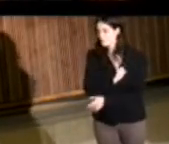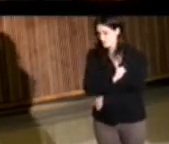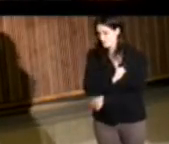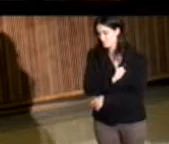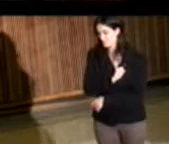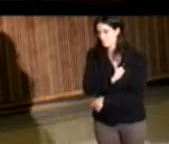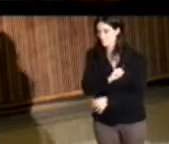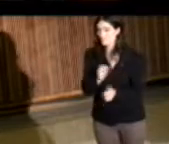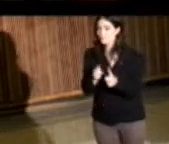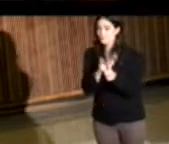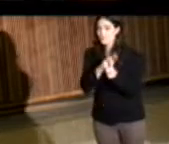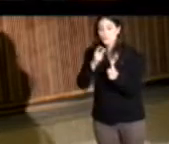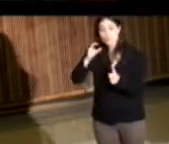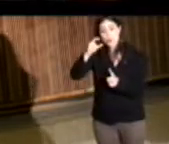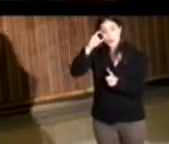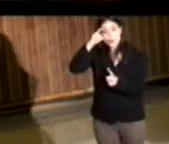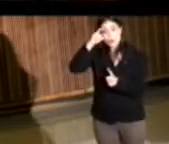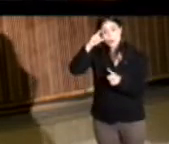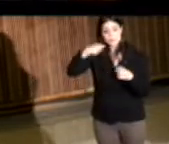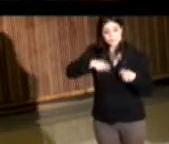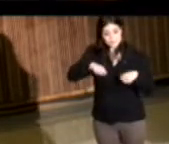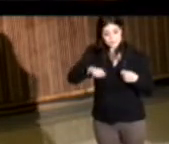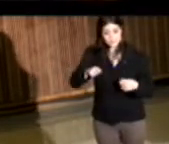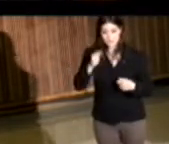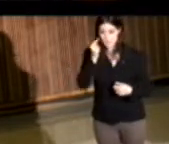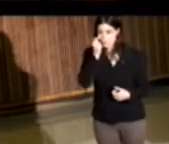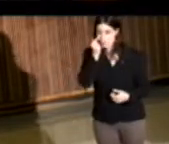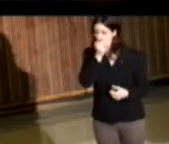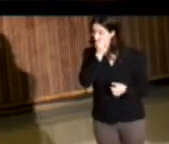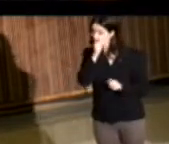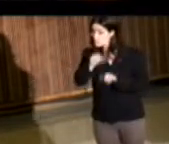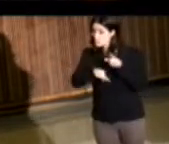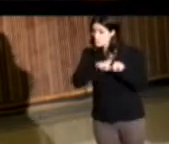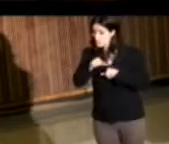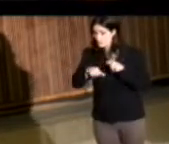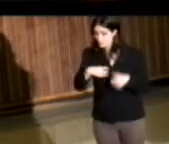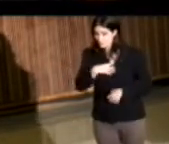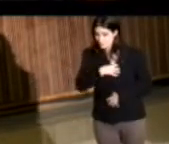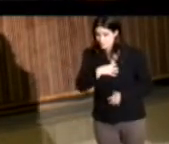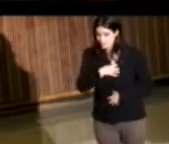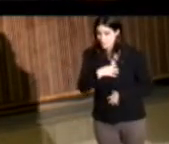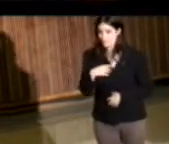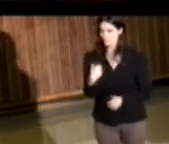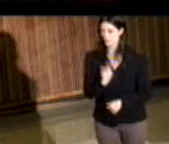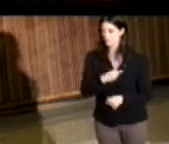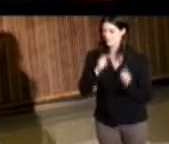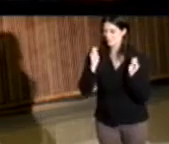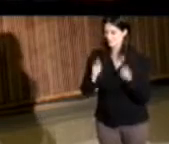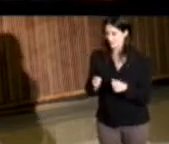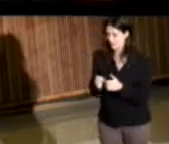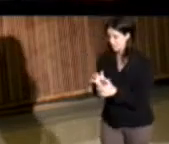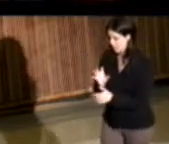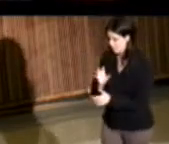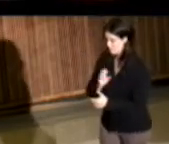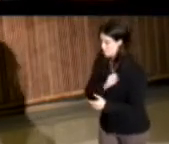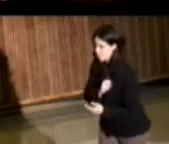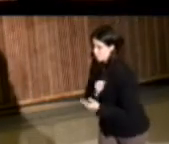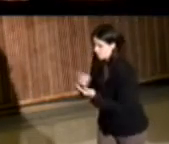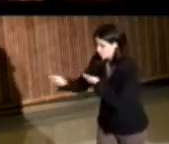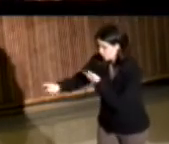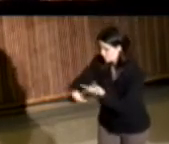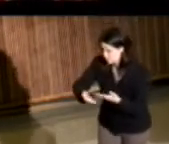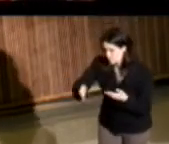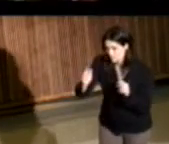primeira lente que a gente precisa colocar para decidir e conseguir amar qualquer pessoa é